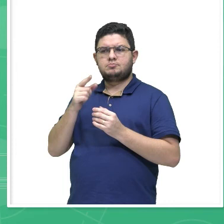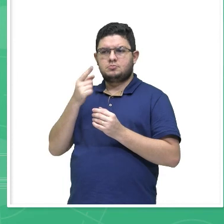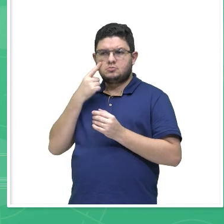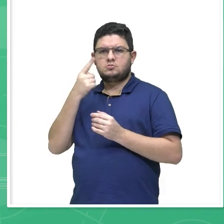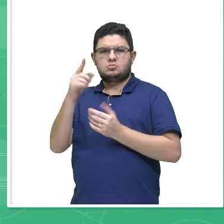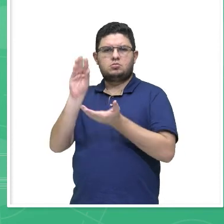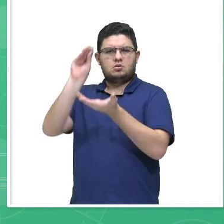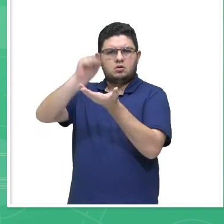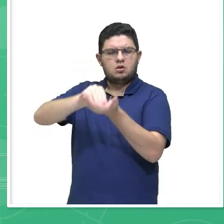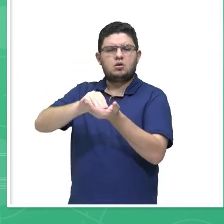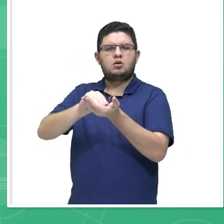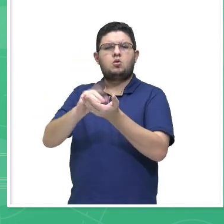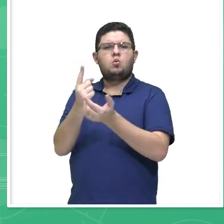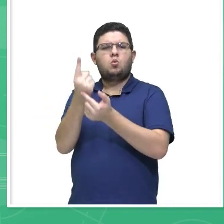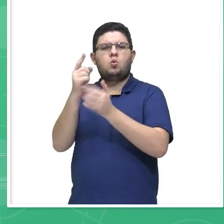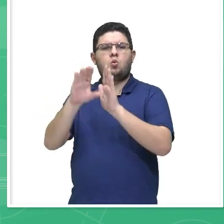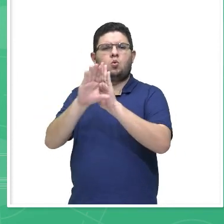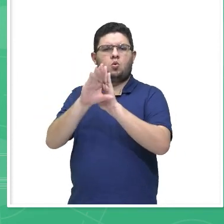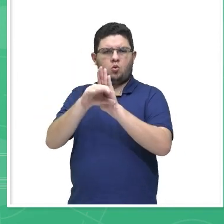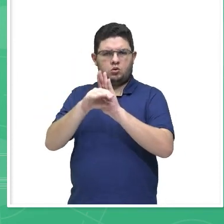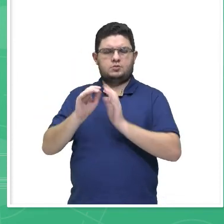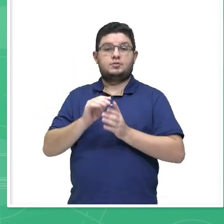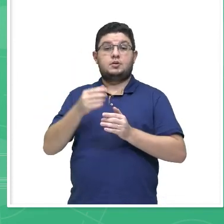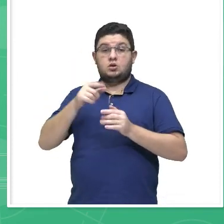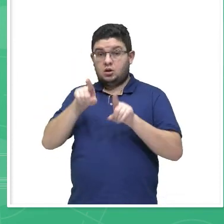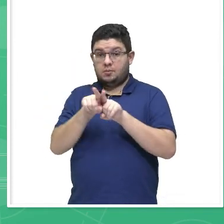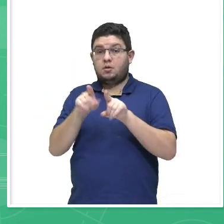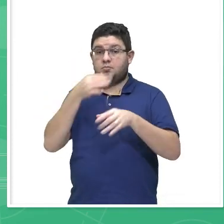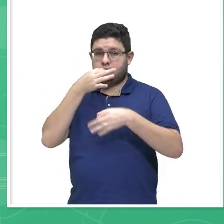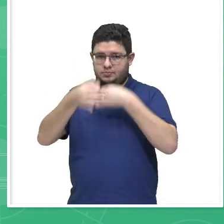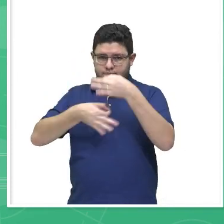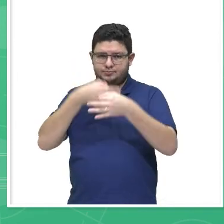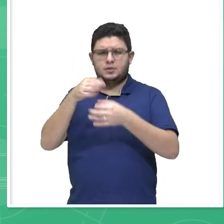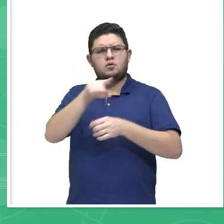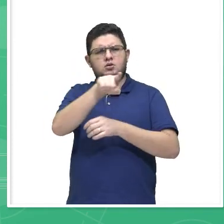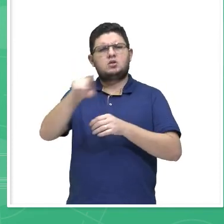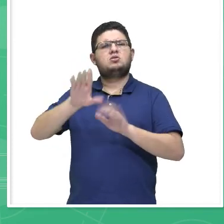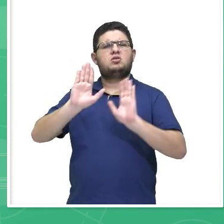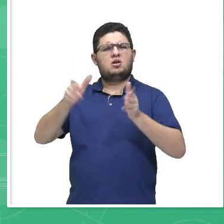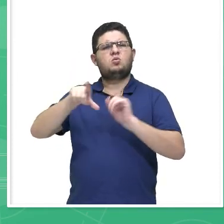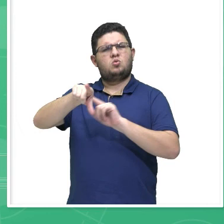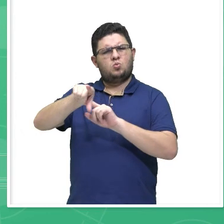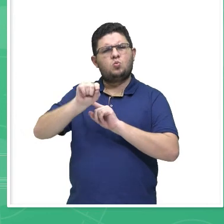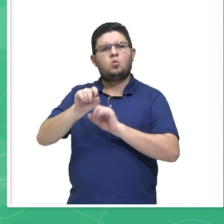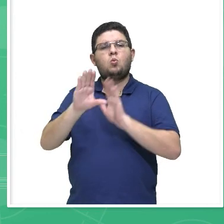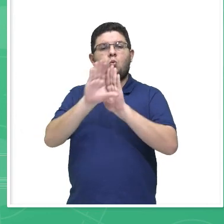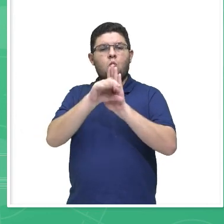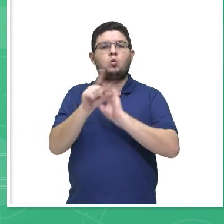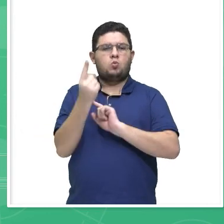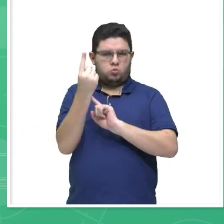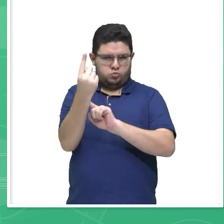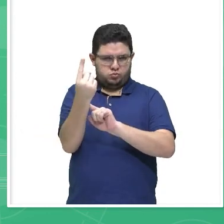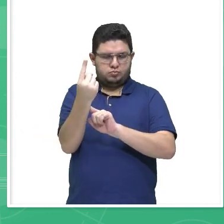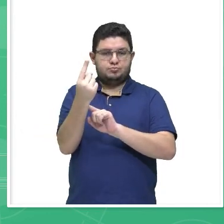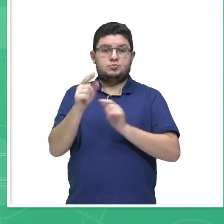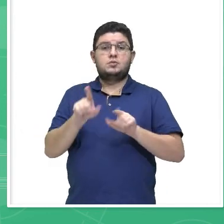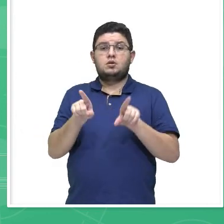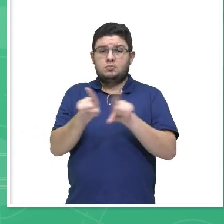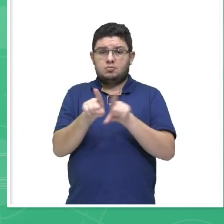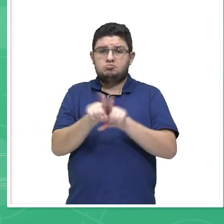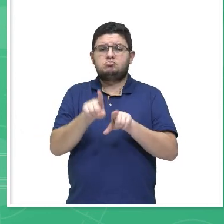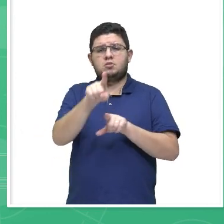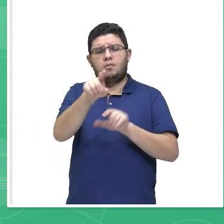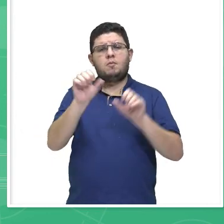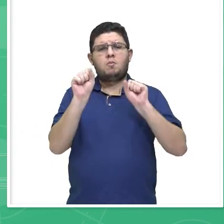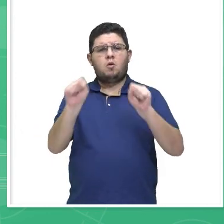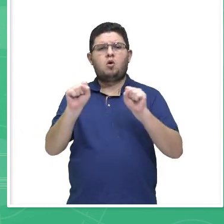desses conceitos. Você vai escolher, você já escolheu, na verdade, um conceito. Você pode ter escolhido